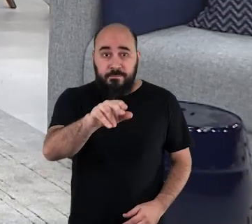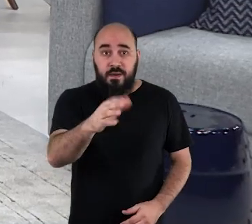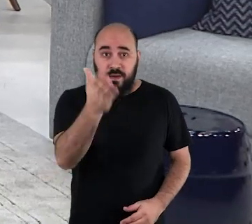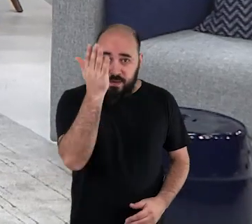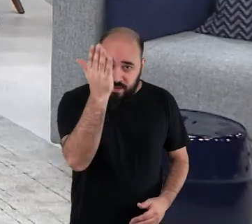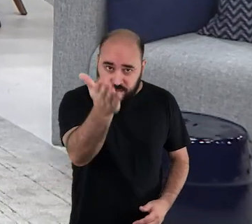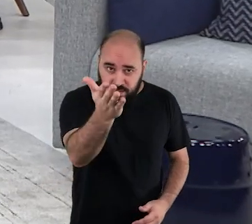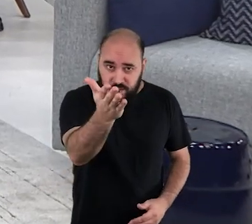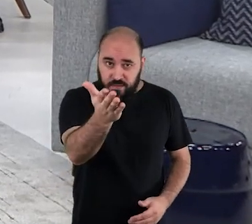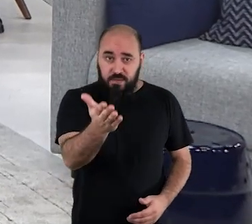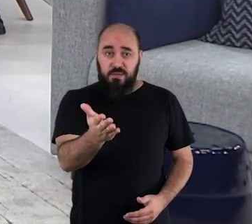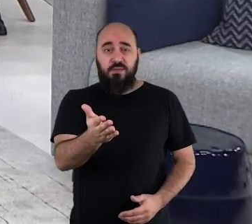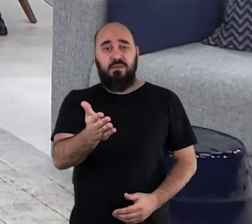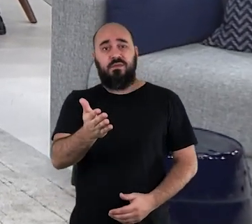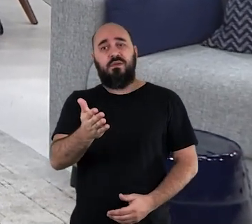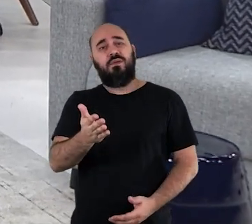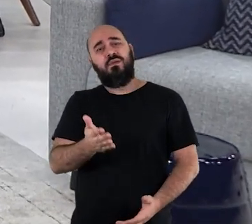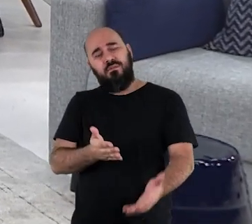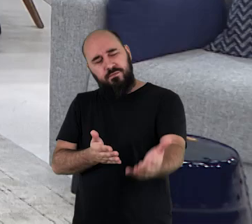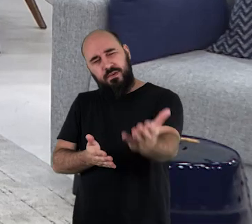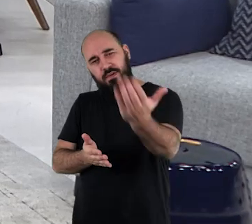Irmão, te